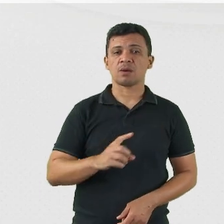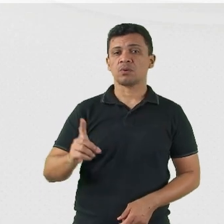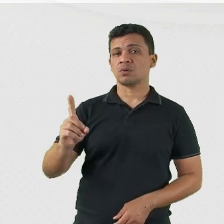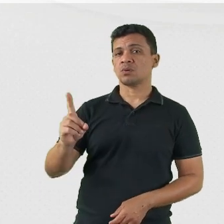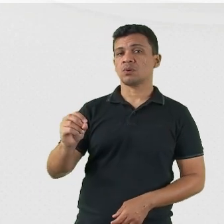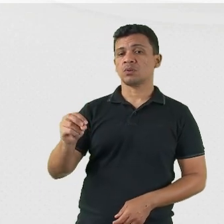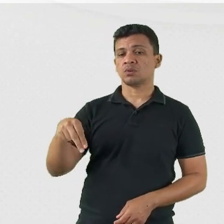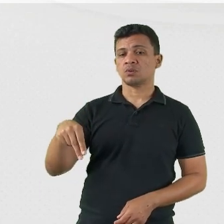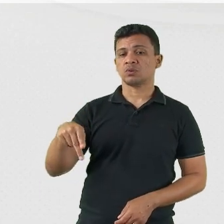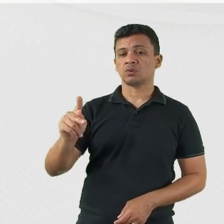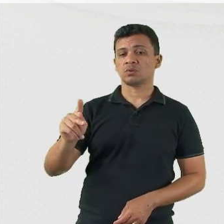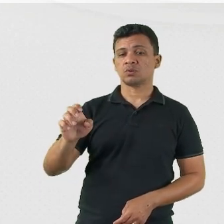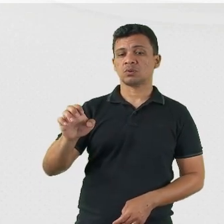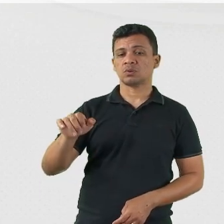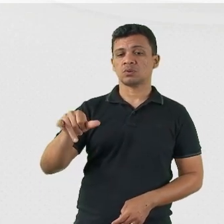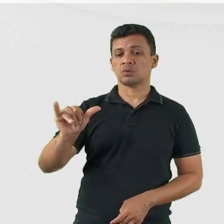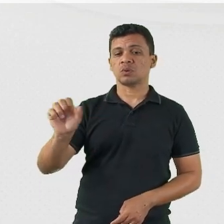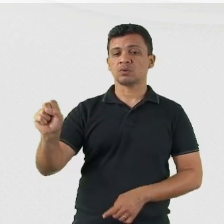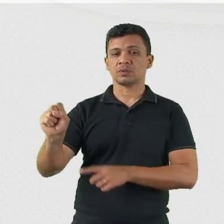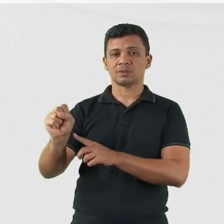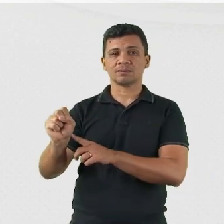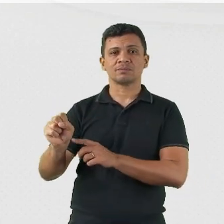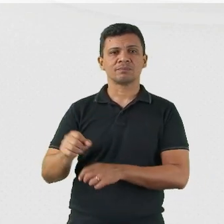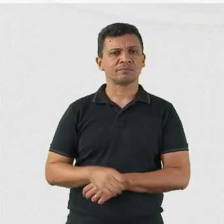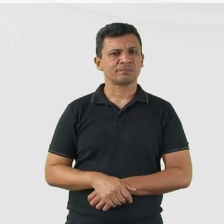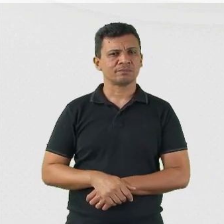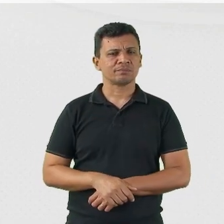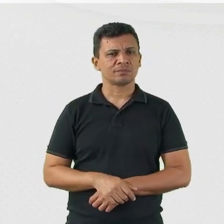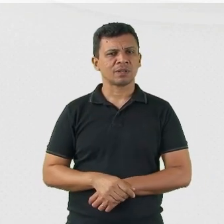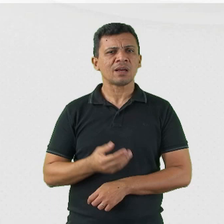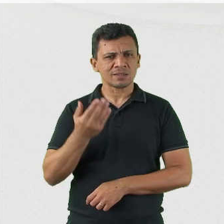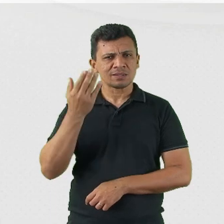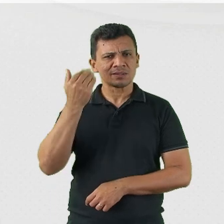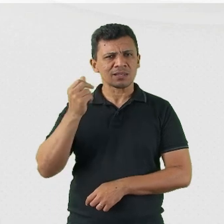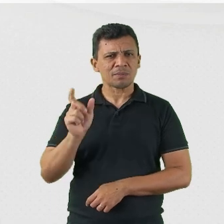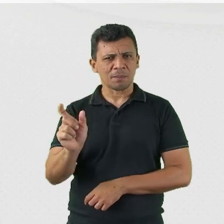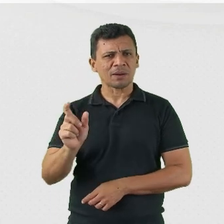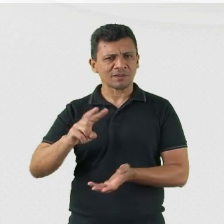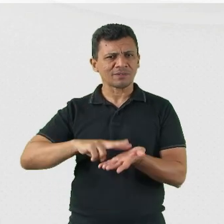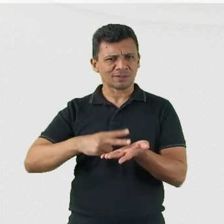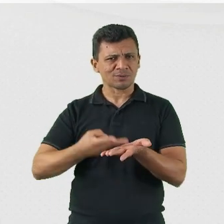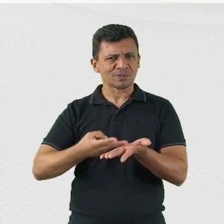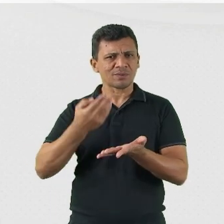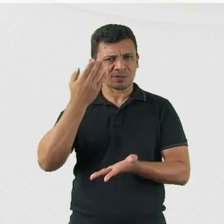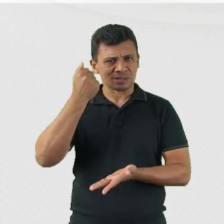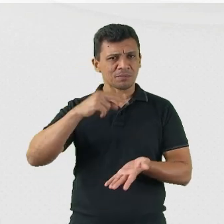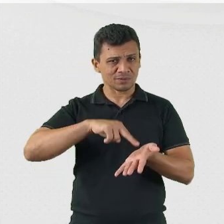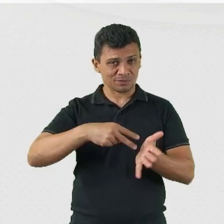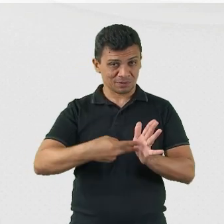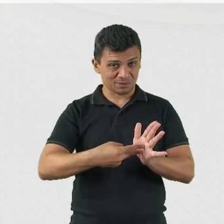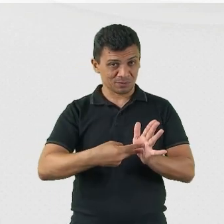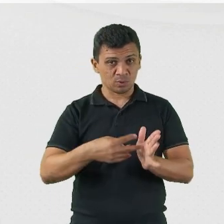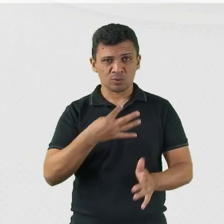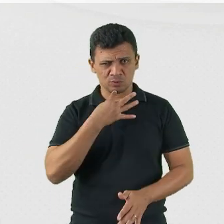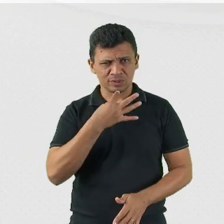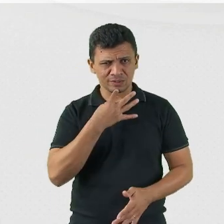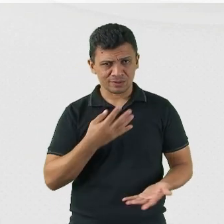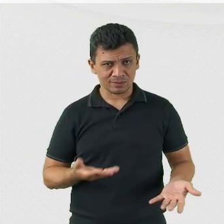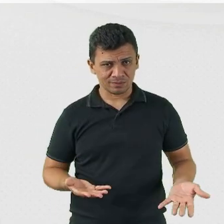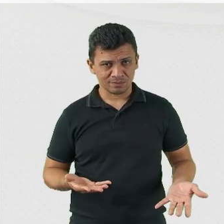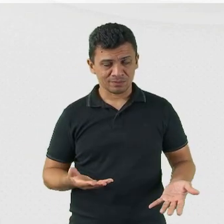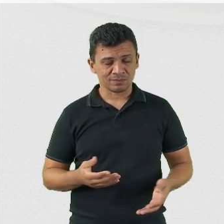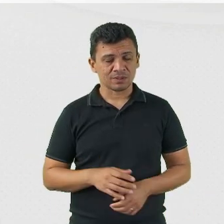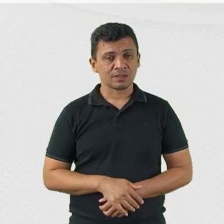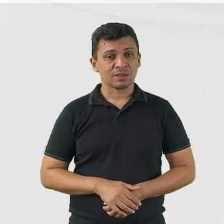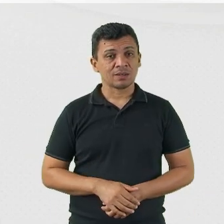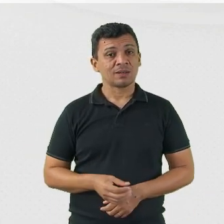donkeys. Aí nós vamos chegar naquela ideia. Você sabe o que essa palavra significa? Você conhece esse significado?